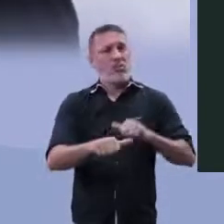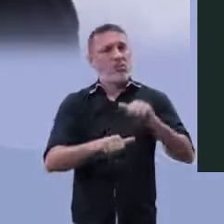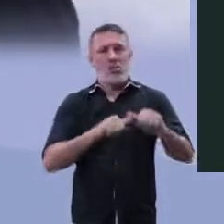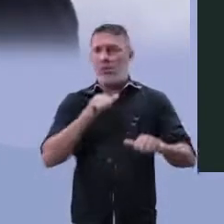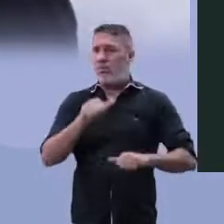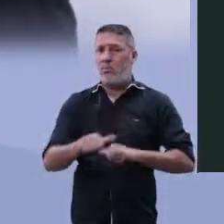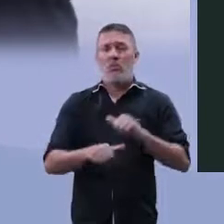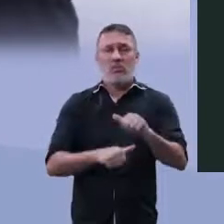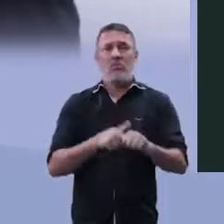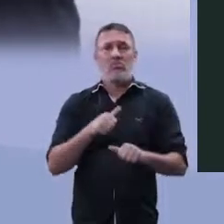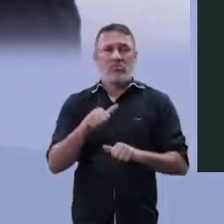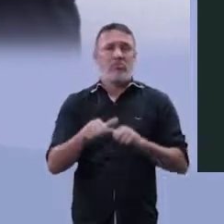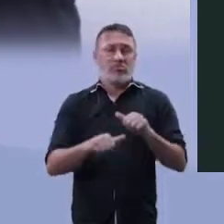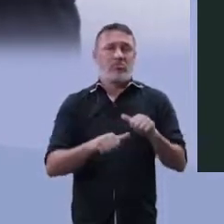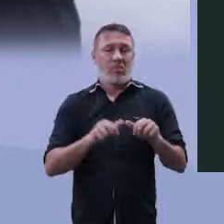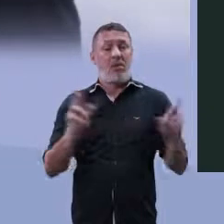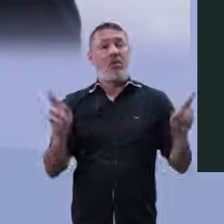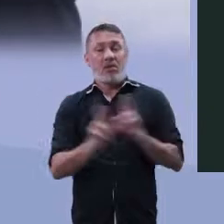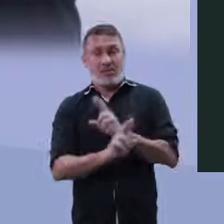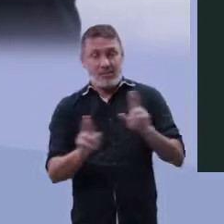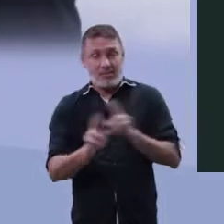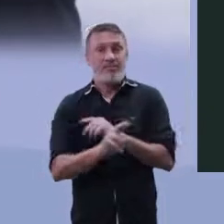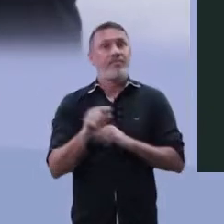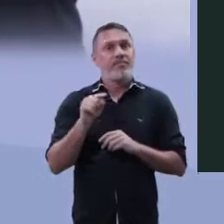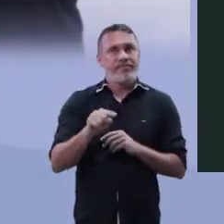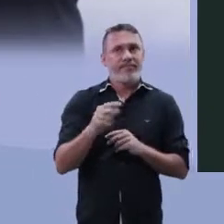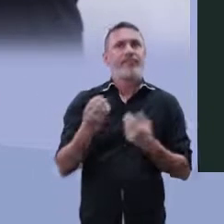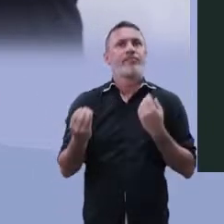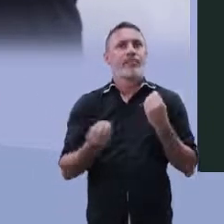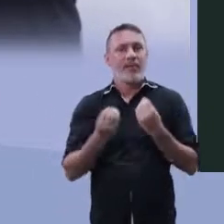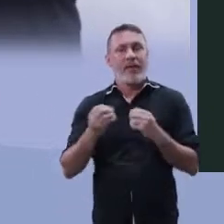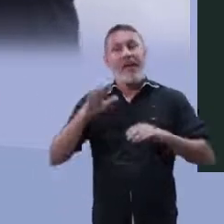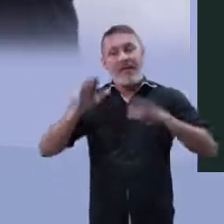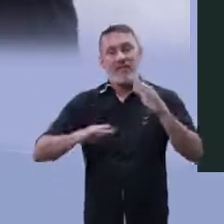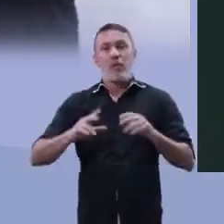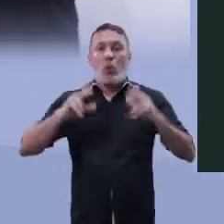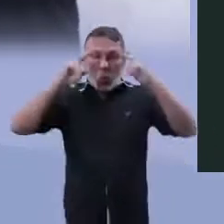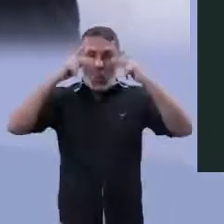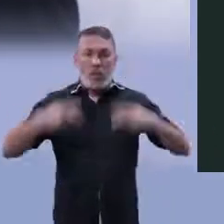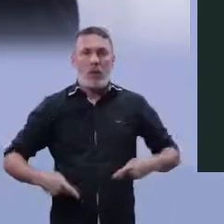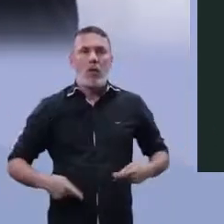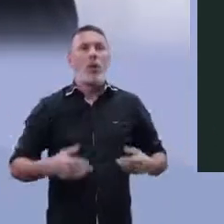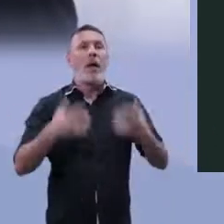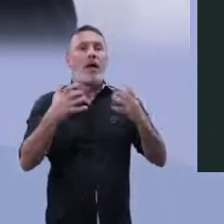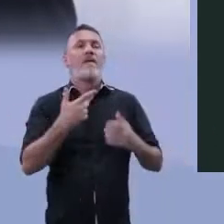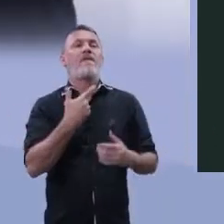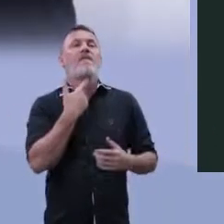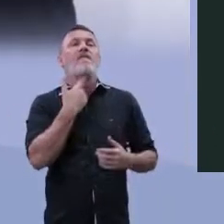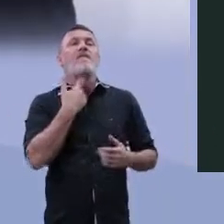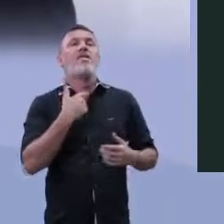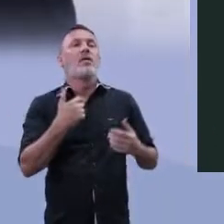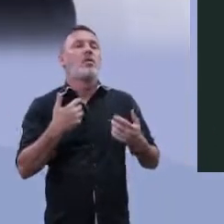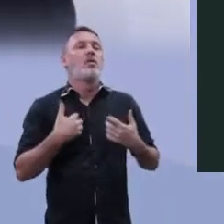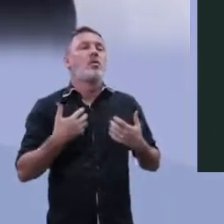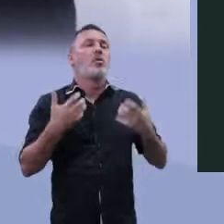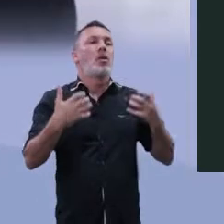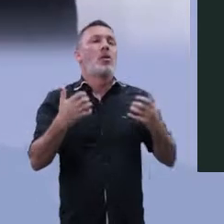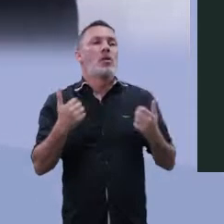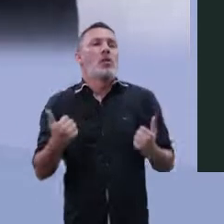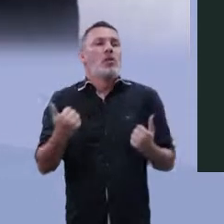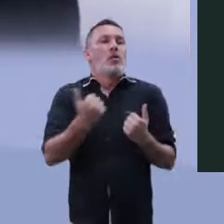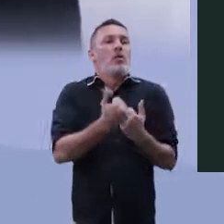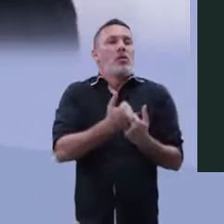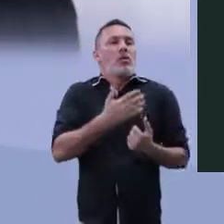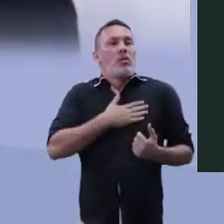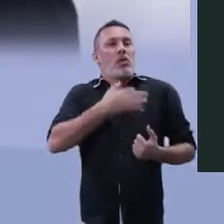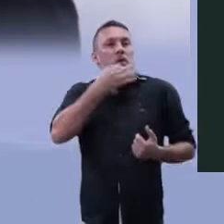vão mudando ao longo do tempo e essas mudanças não são muitas vezes resultado da